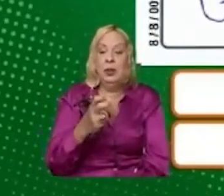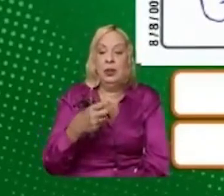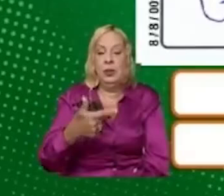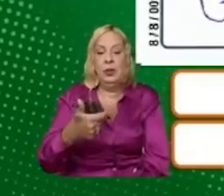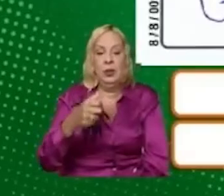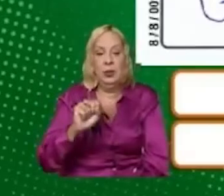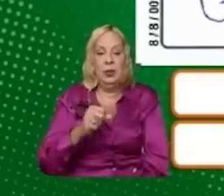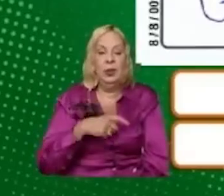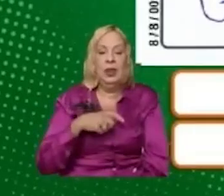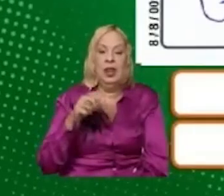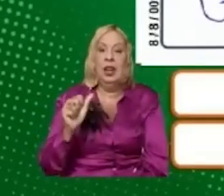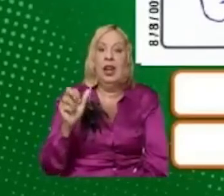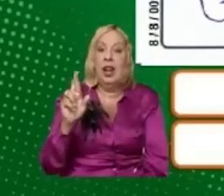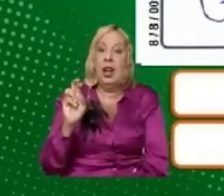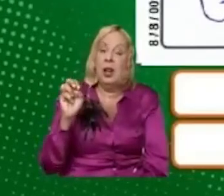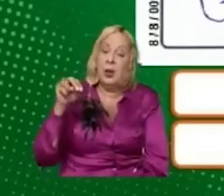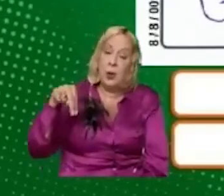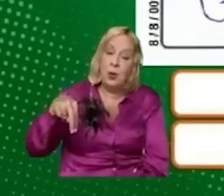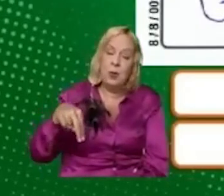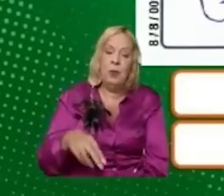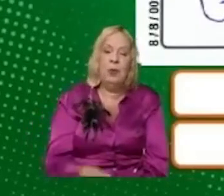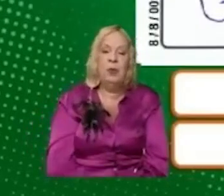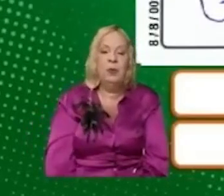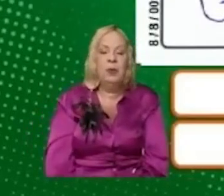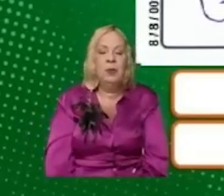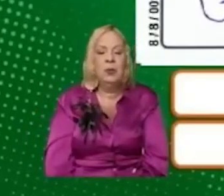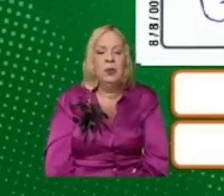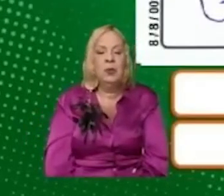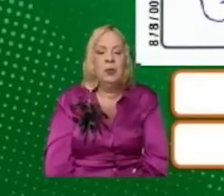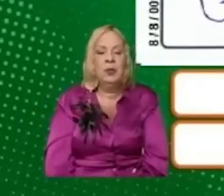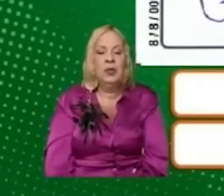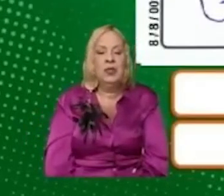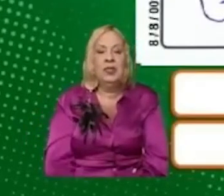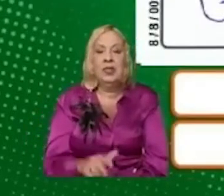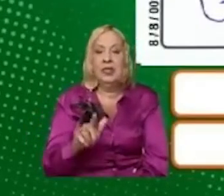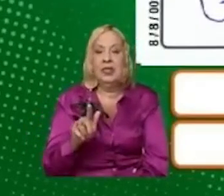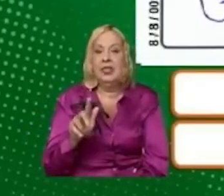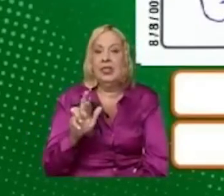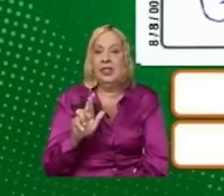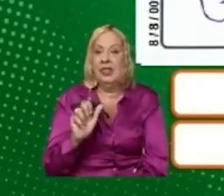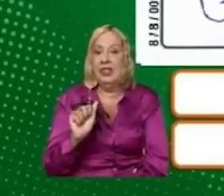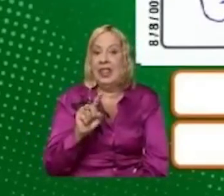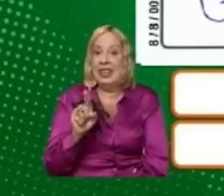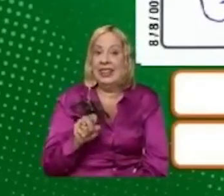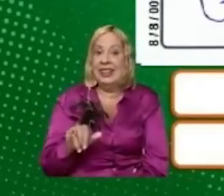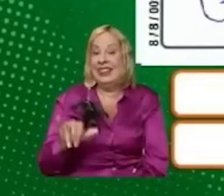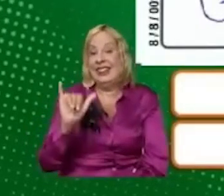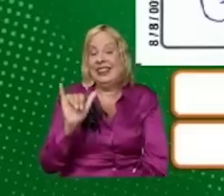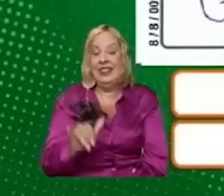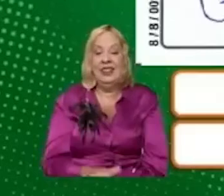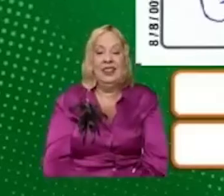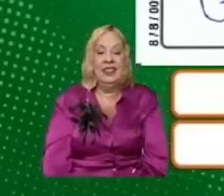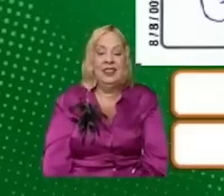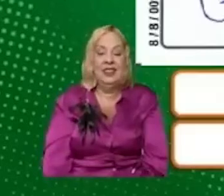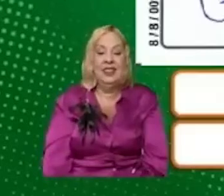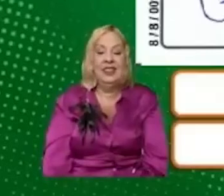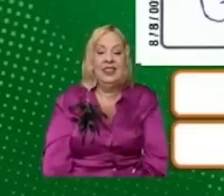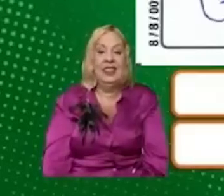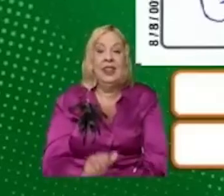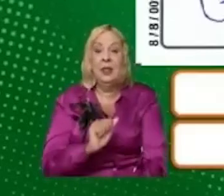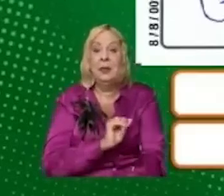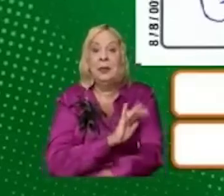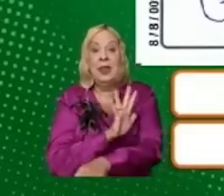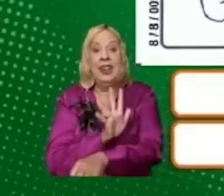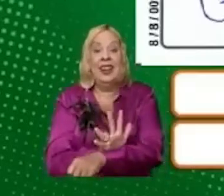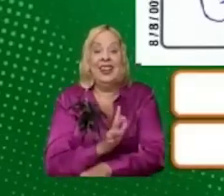538528. Ô, Aron! Aron na Barra adquiriu com a Grazi. Pode comemorar que a Barra